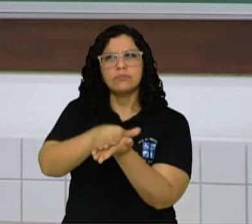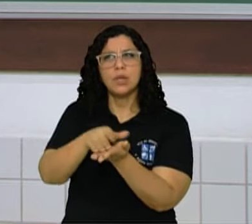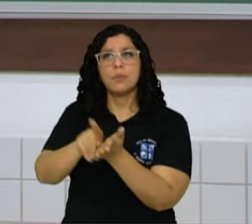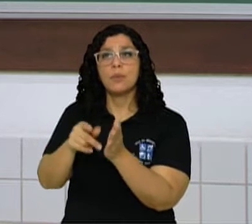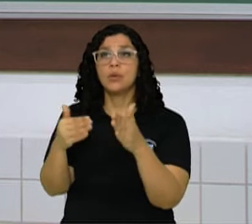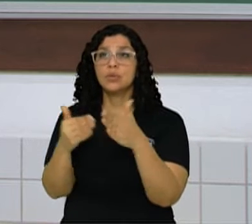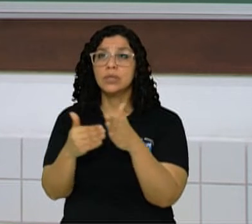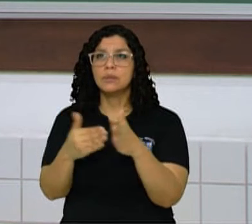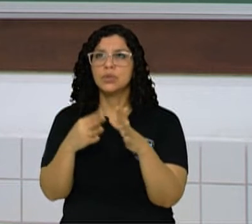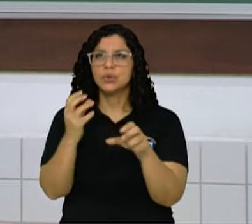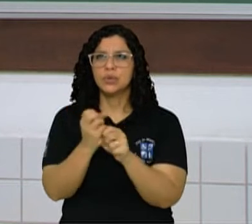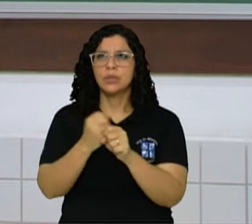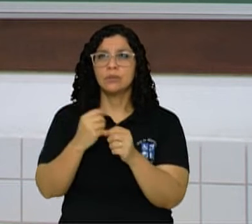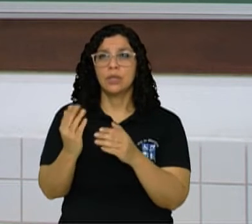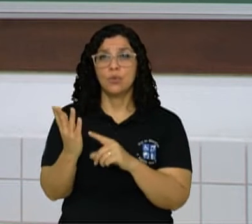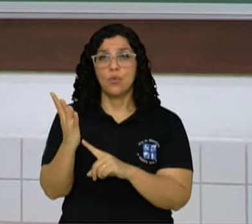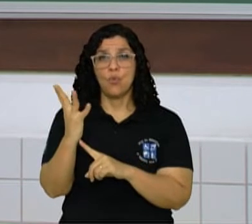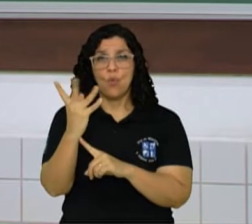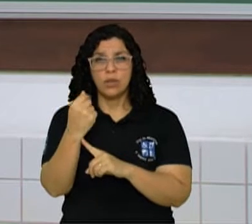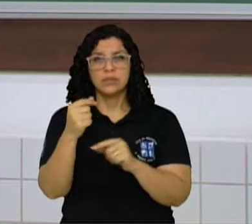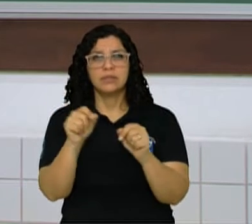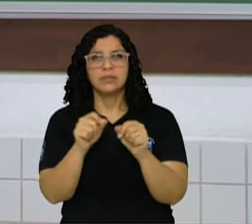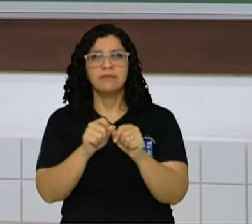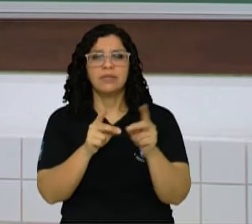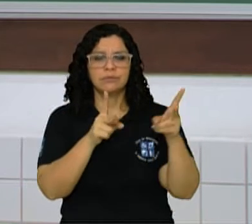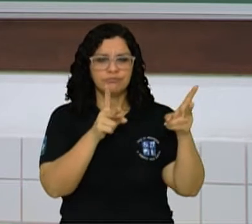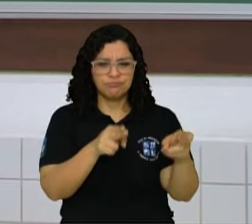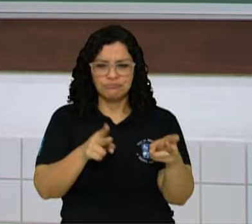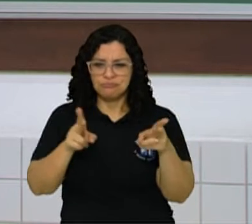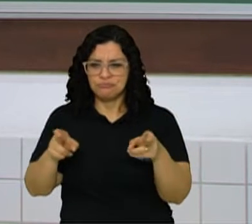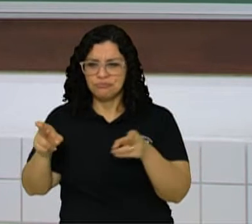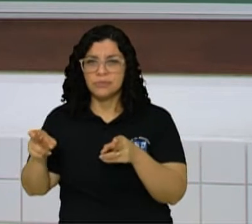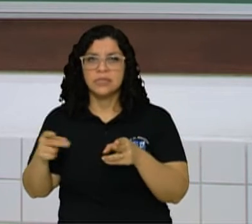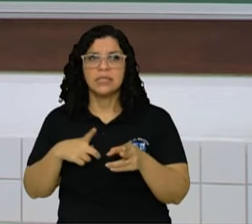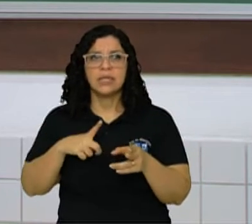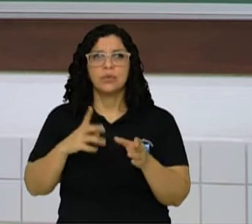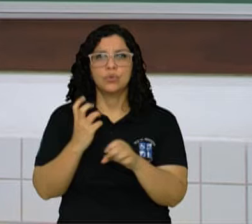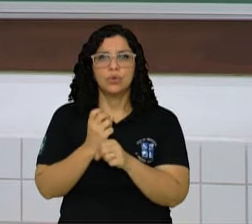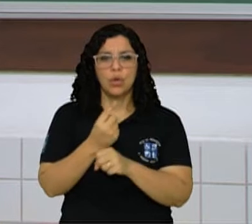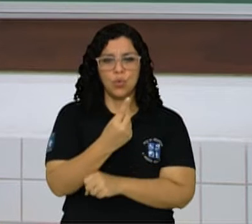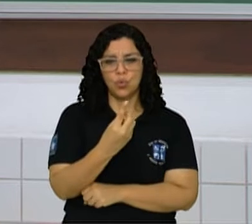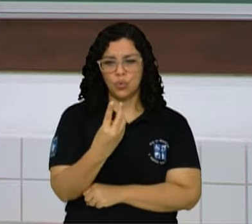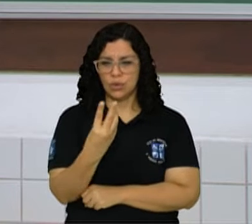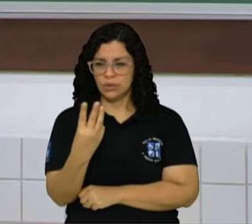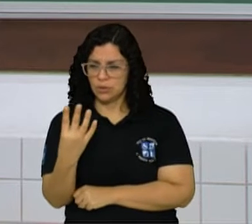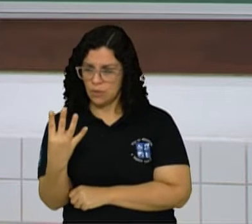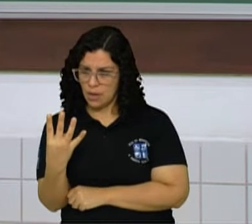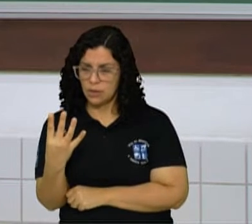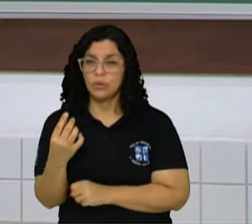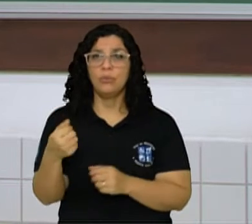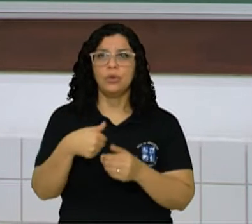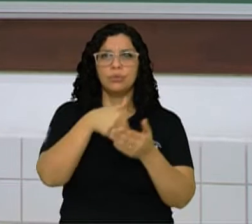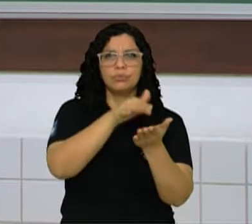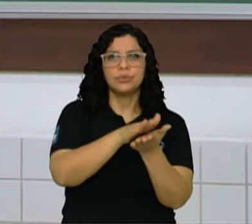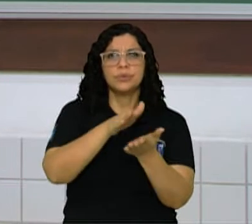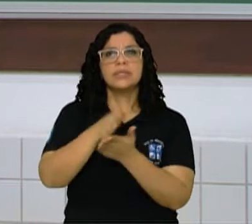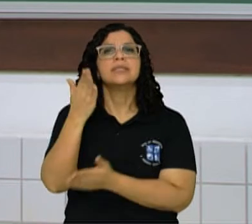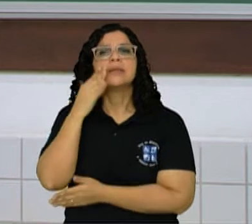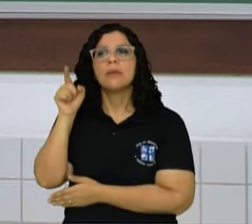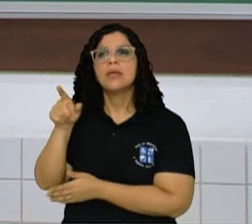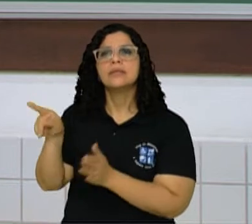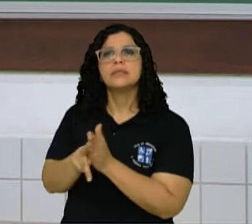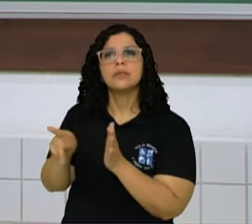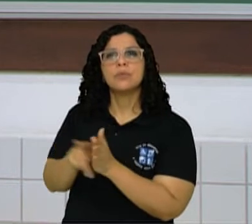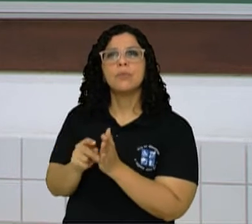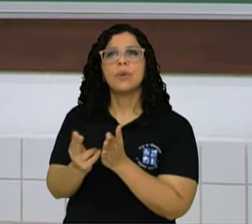um limite geralmente, né? O artista ele faz uma série, então ele faz uma numeração e aí a gente sabe, esse daqui